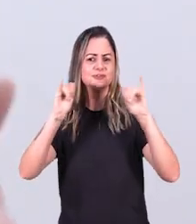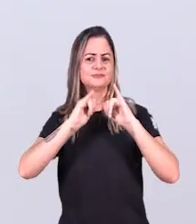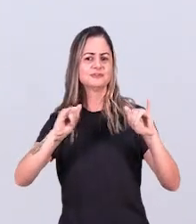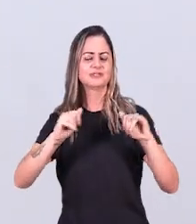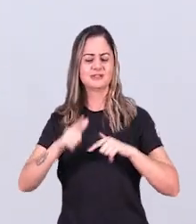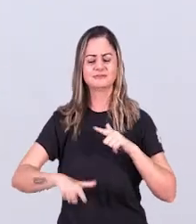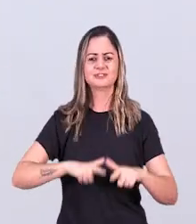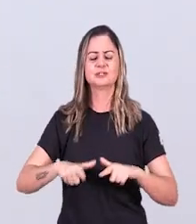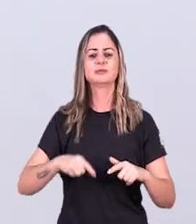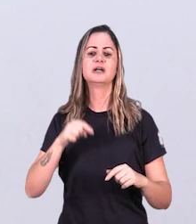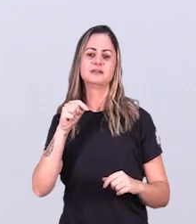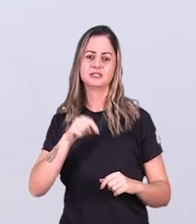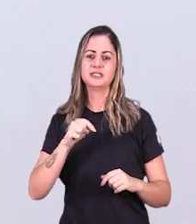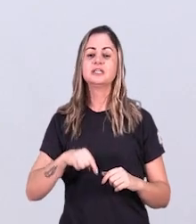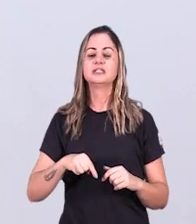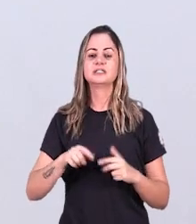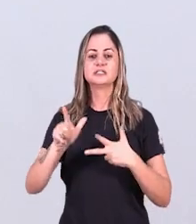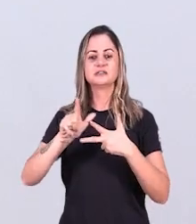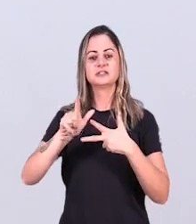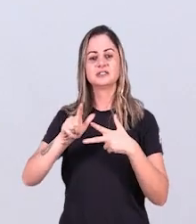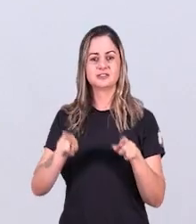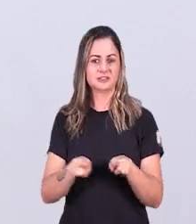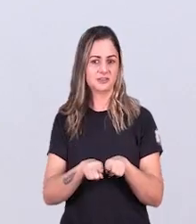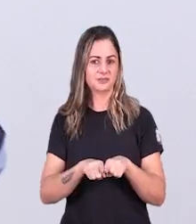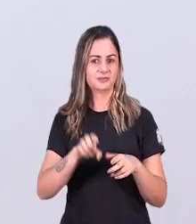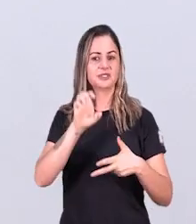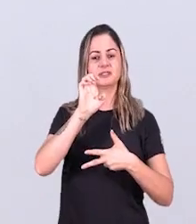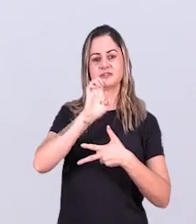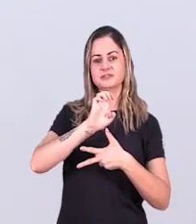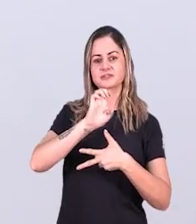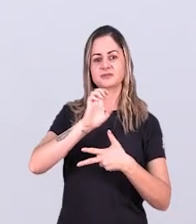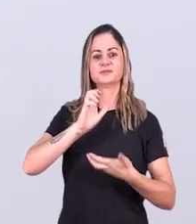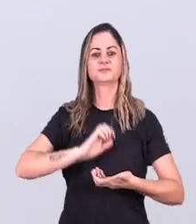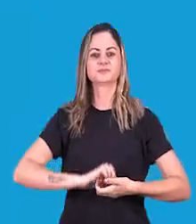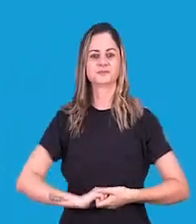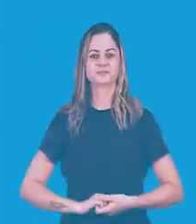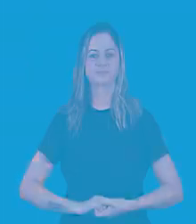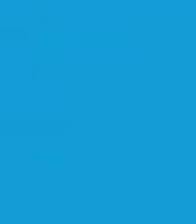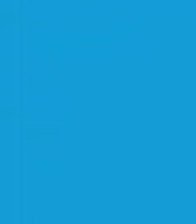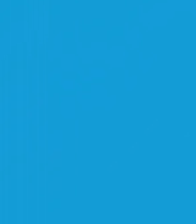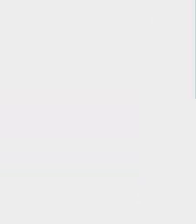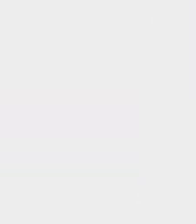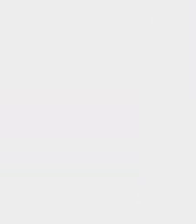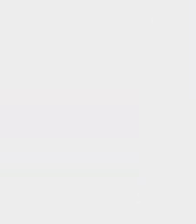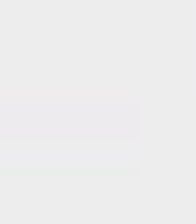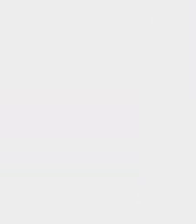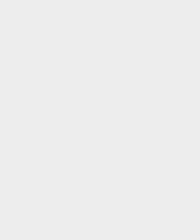do trabalho que nós prestamos aqui no Legislativo e também pelo Executivo.